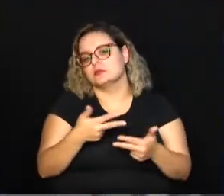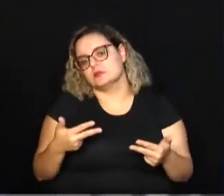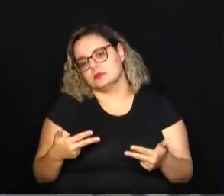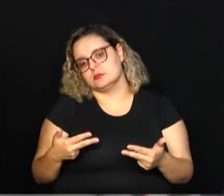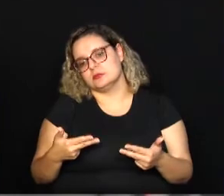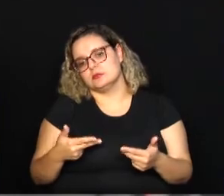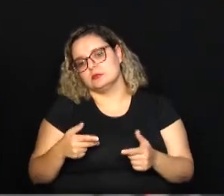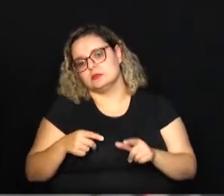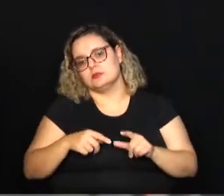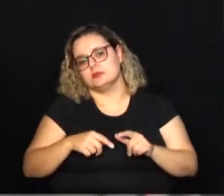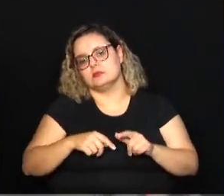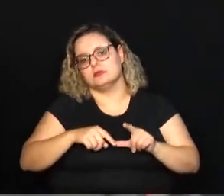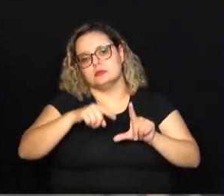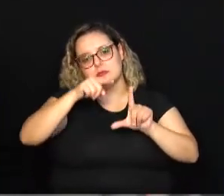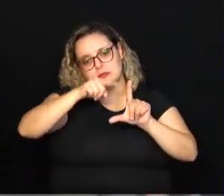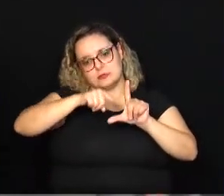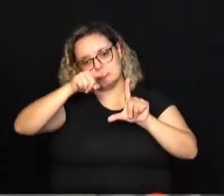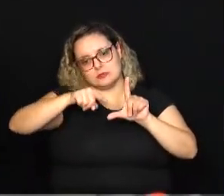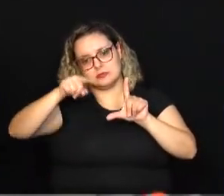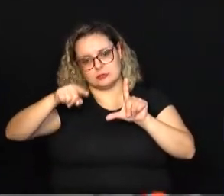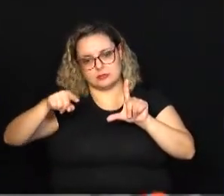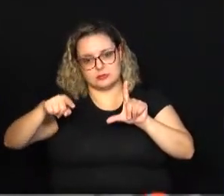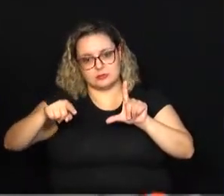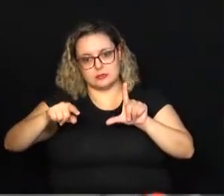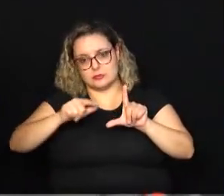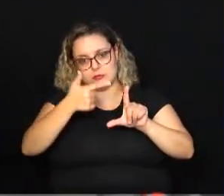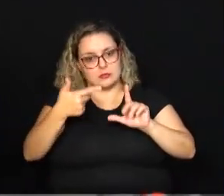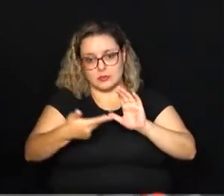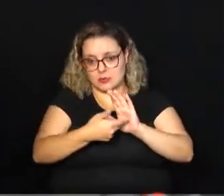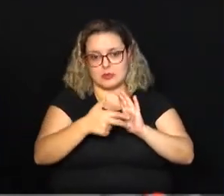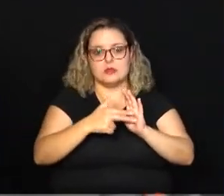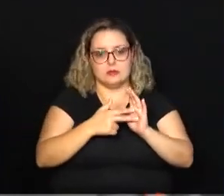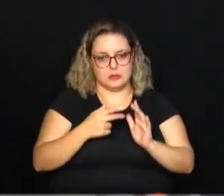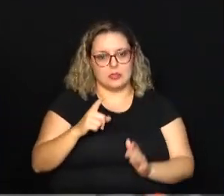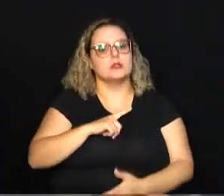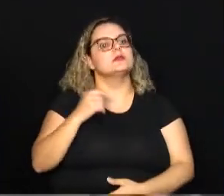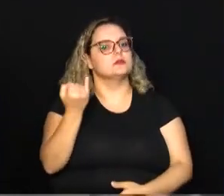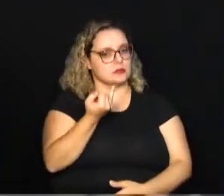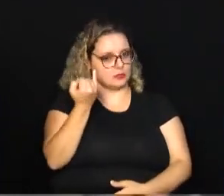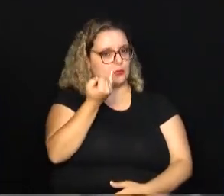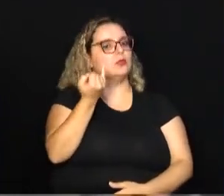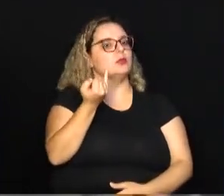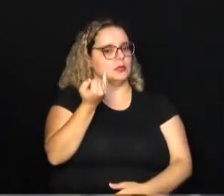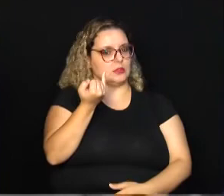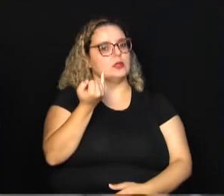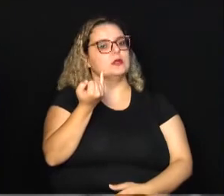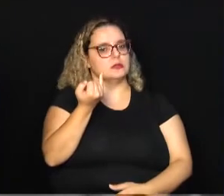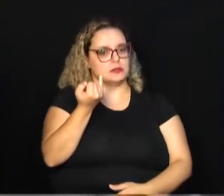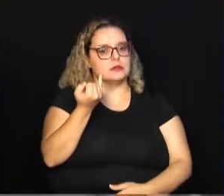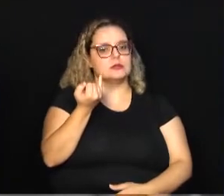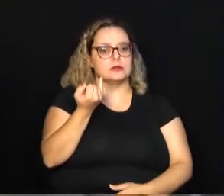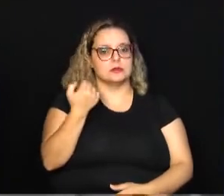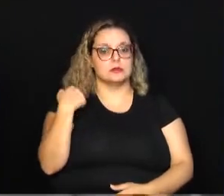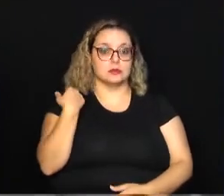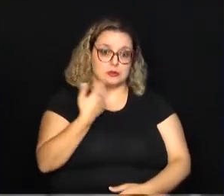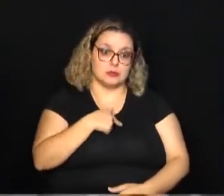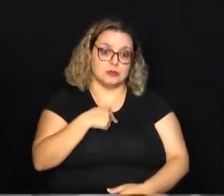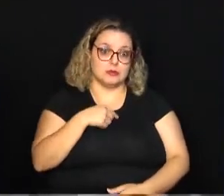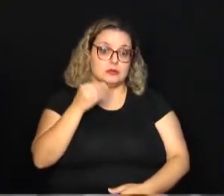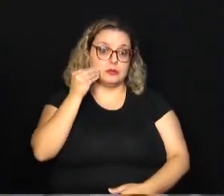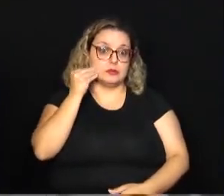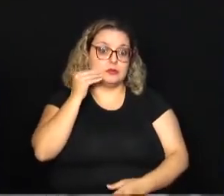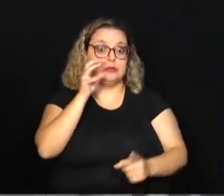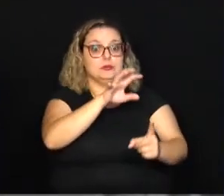estatisticamente não ser tão significativo, mas ele tem uma importância grande. A gente tenta influenciar, obviamente não